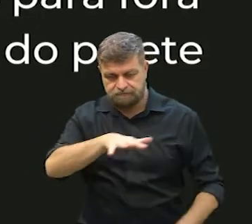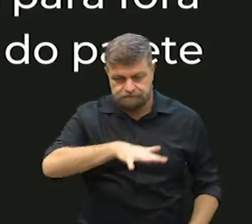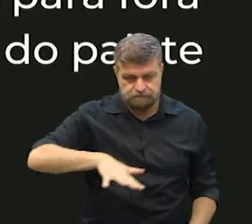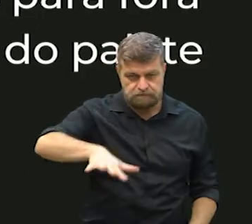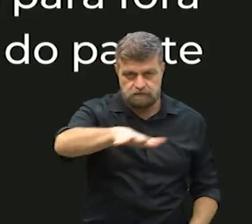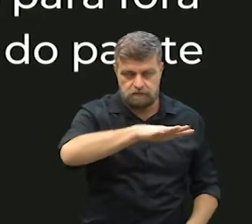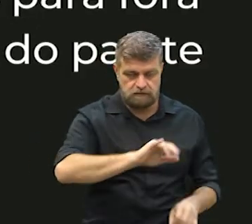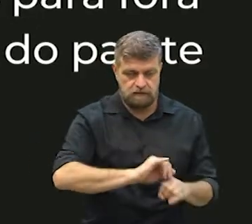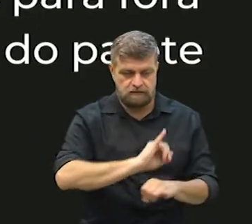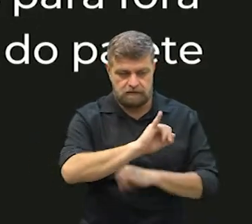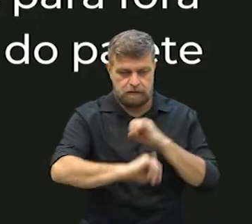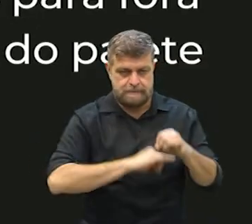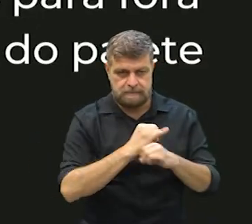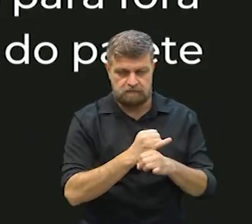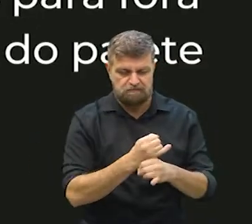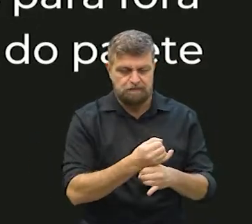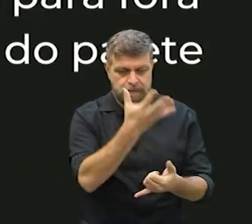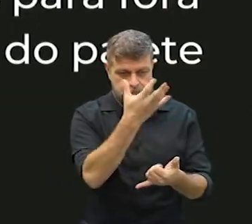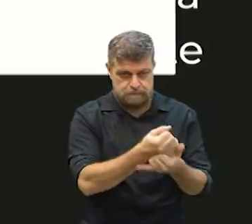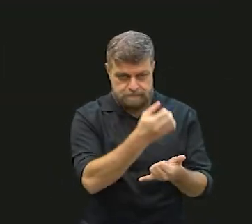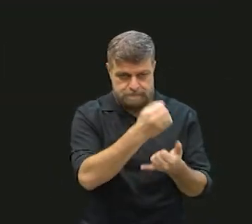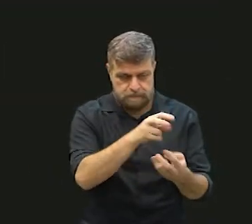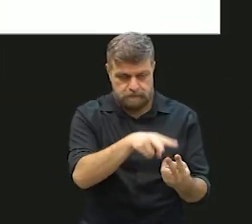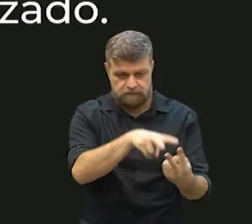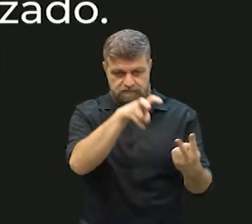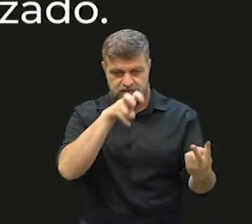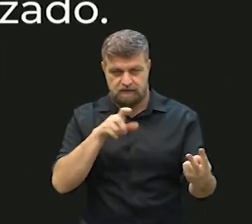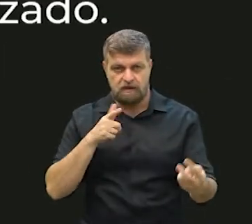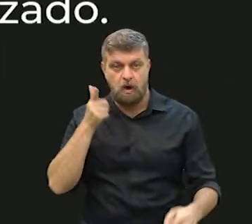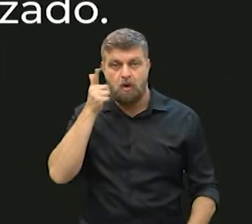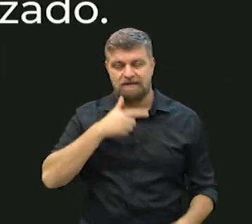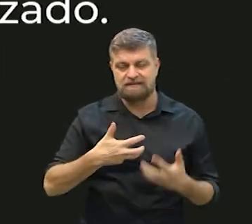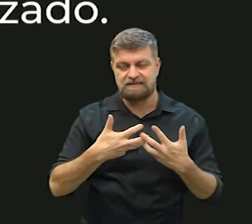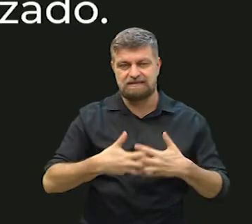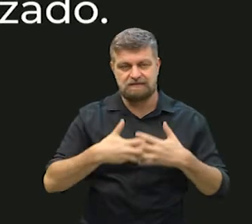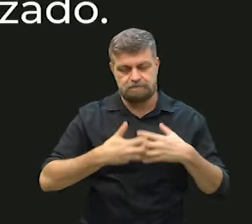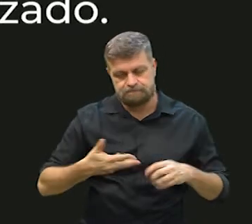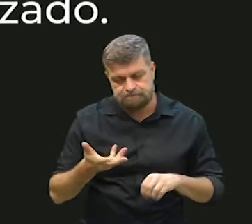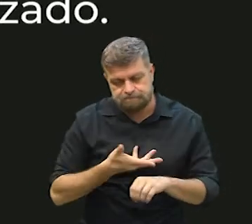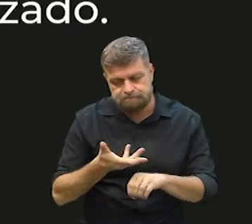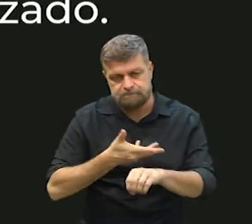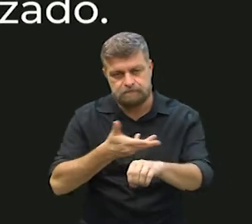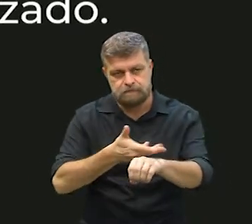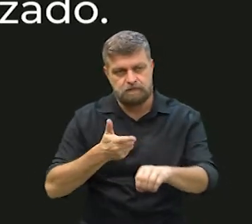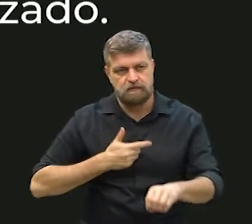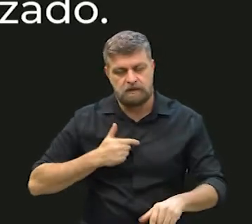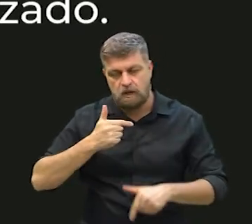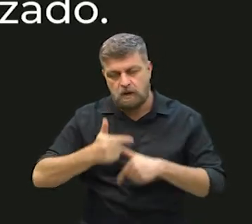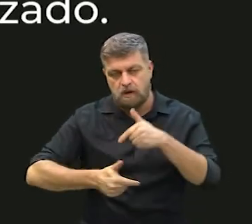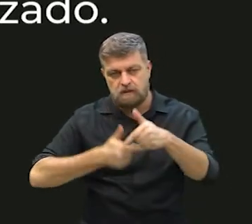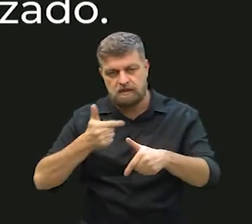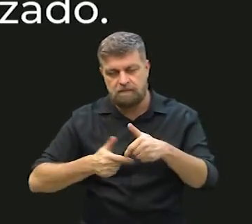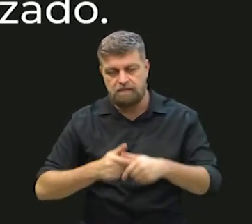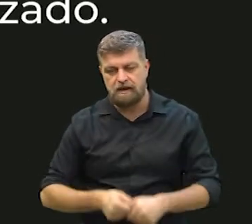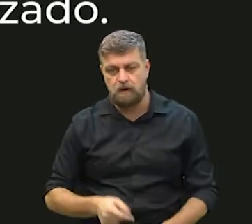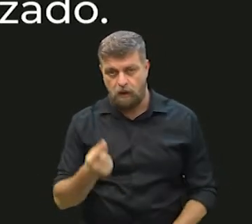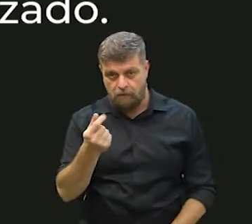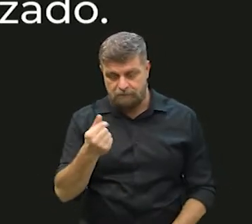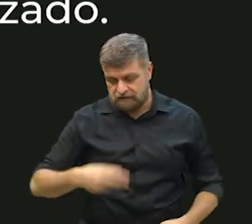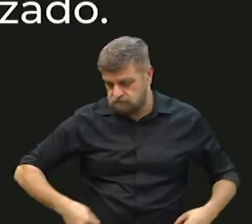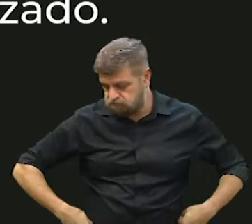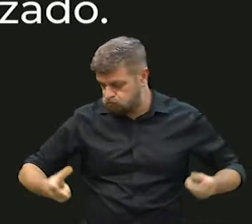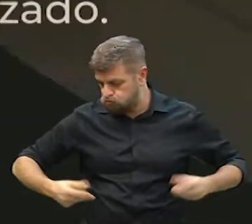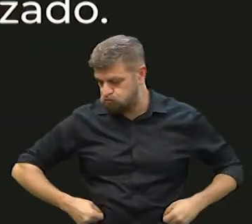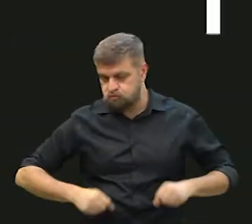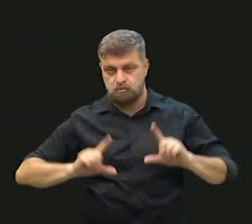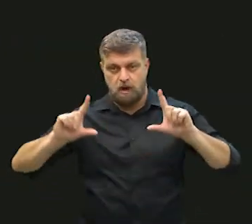sempre no mercado digital, no ambiente digital e ganhando eficiência, maximizando a oferta de serviço, reduzindo o custo